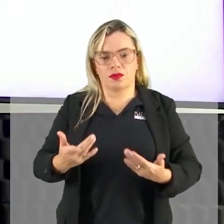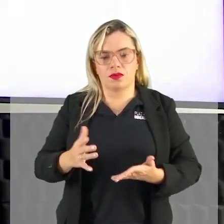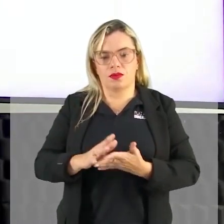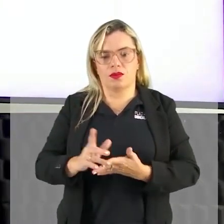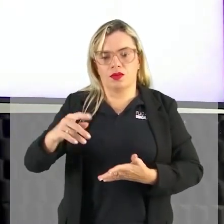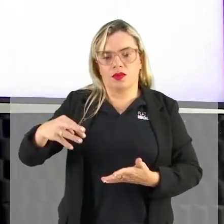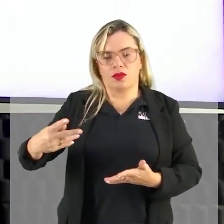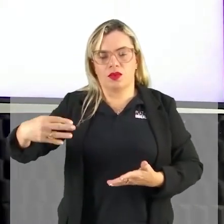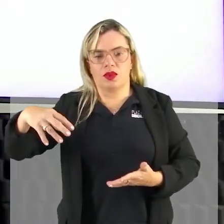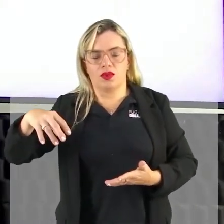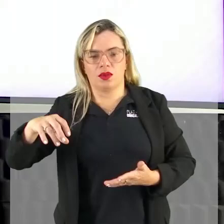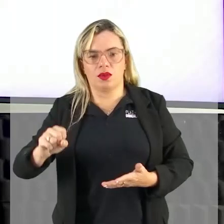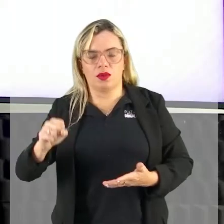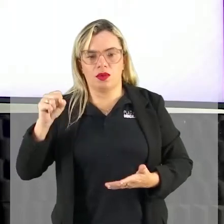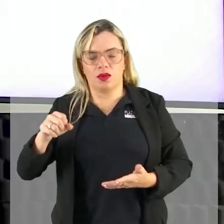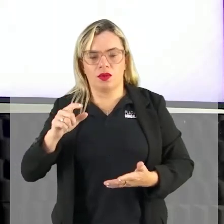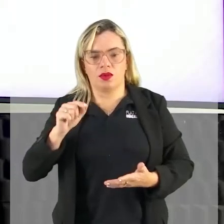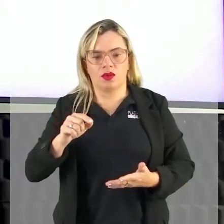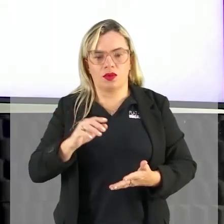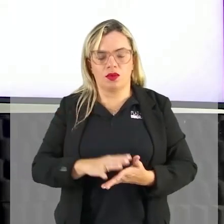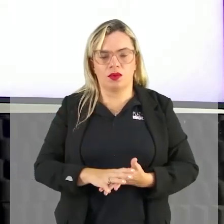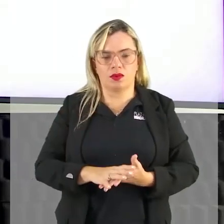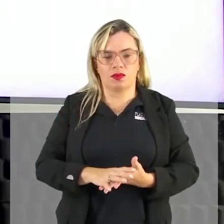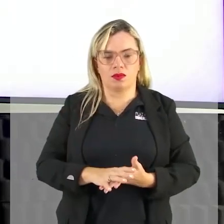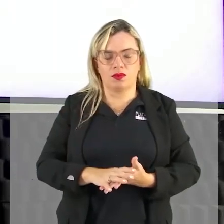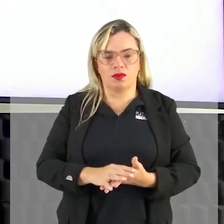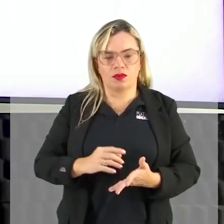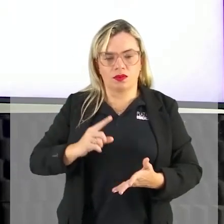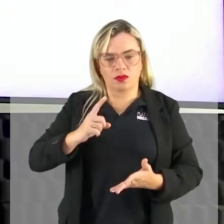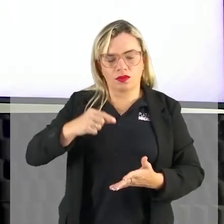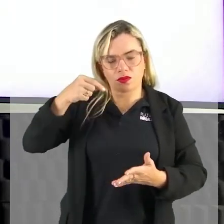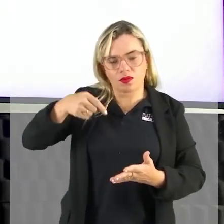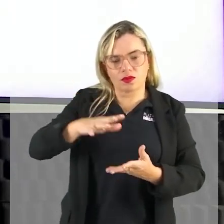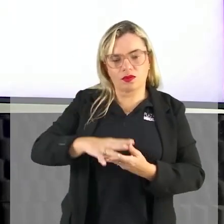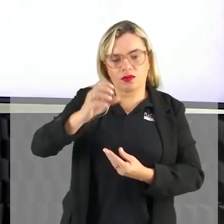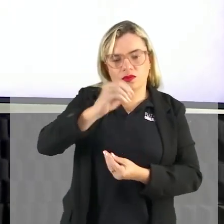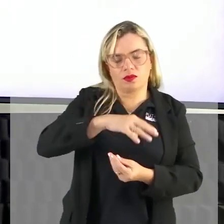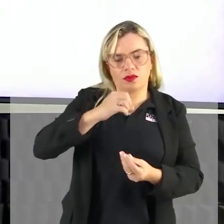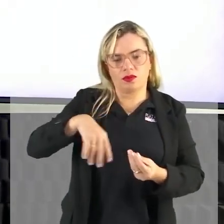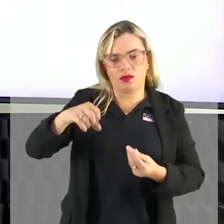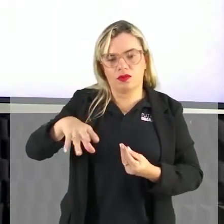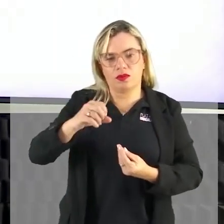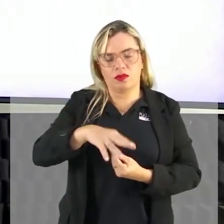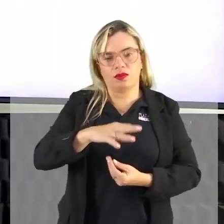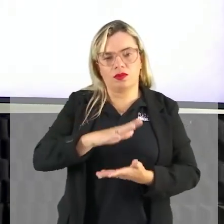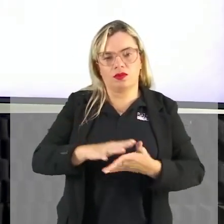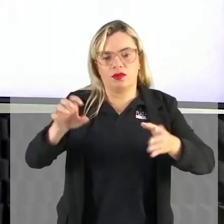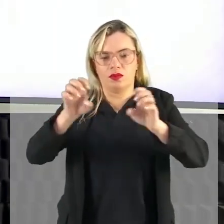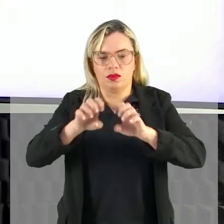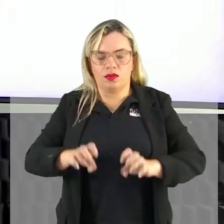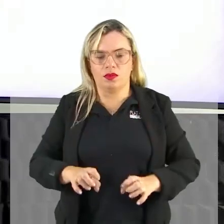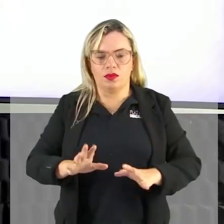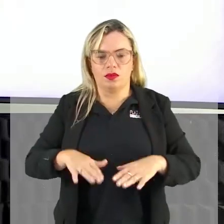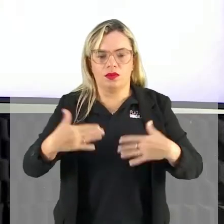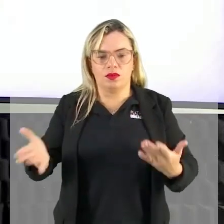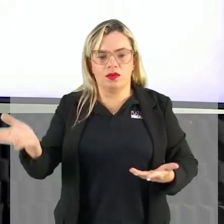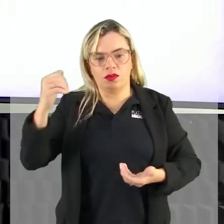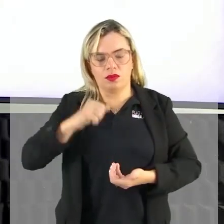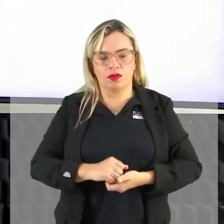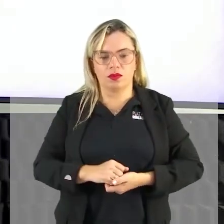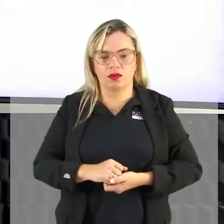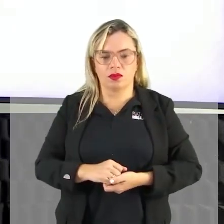antimicrobiano ele vai conseguir, então, atacar só o fungo, por conta dessa estrutura, né, que só tem lá. Então, vamos